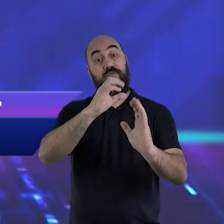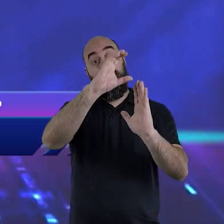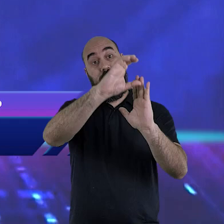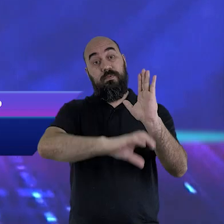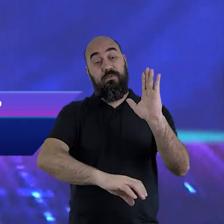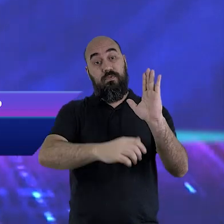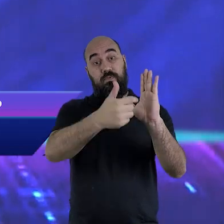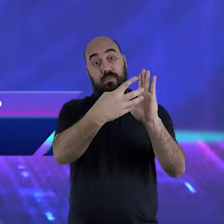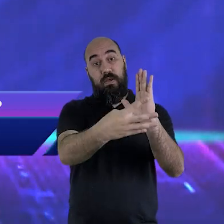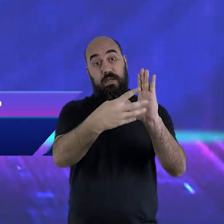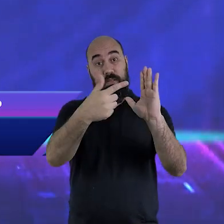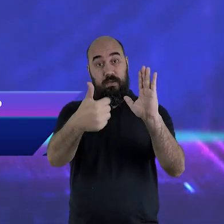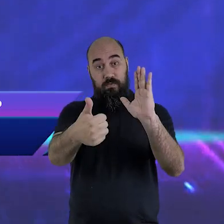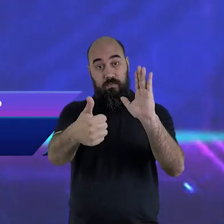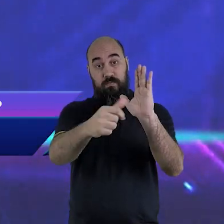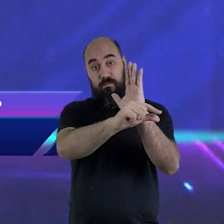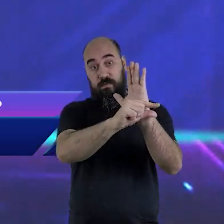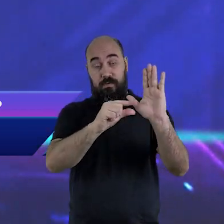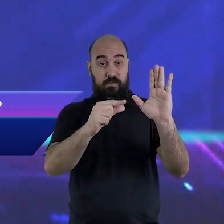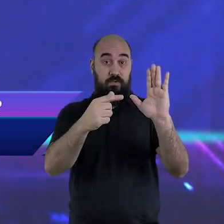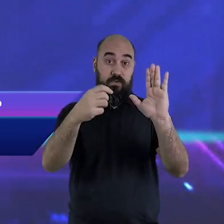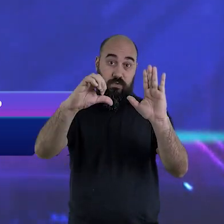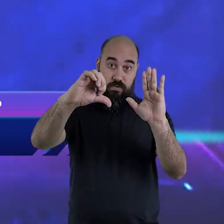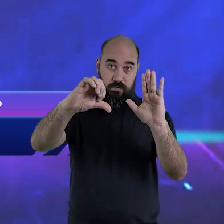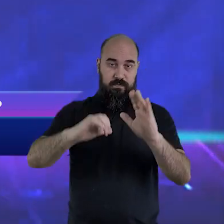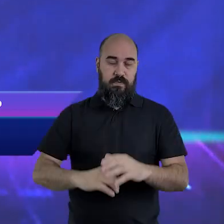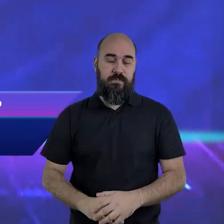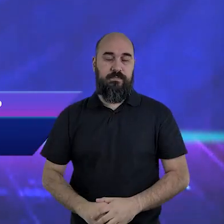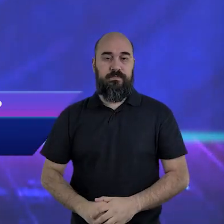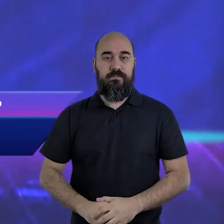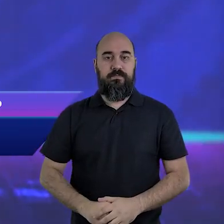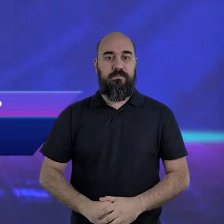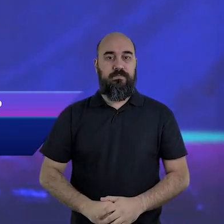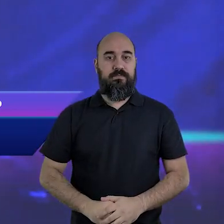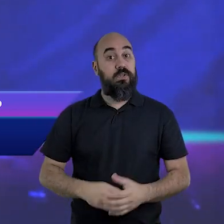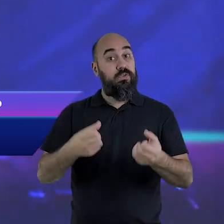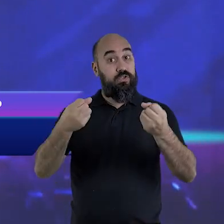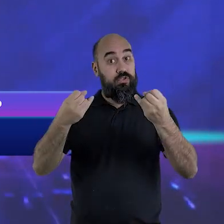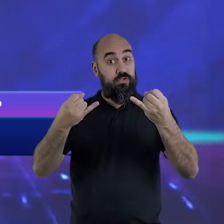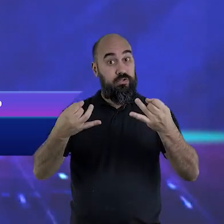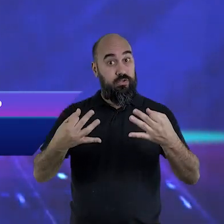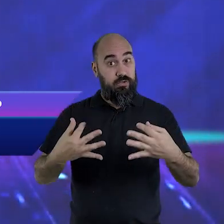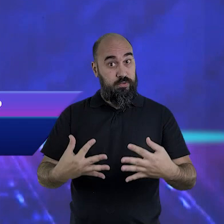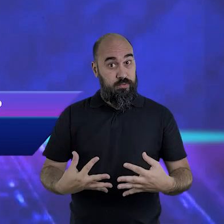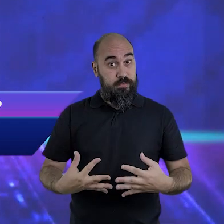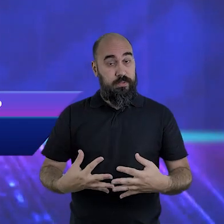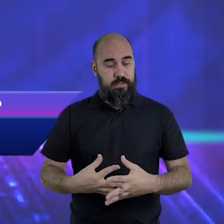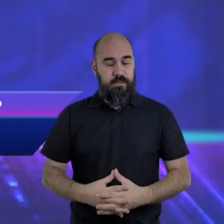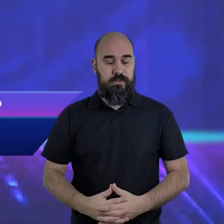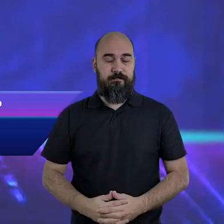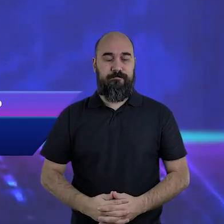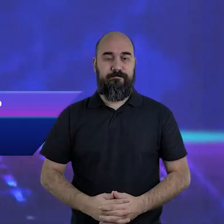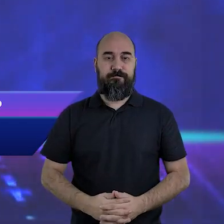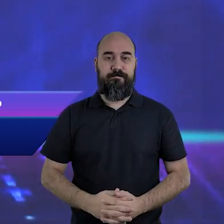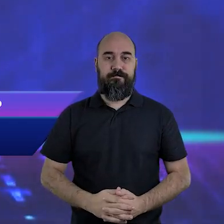o versículo de número 9. Diz assim a Bíblia: